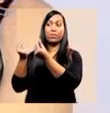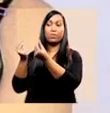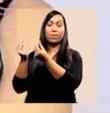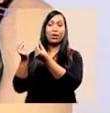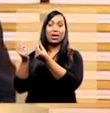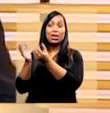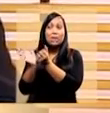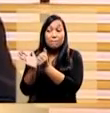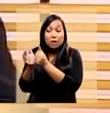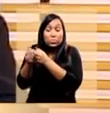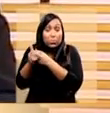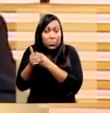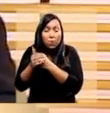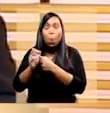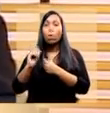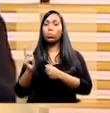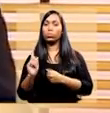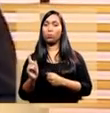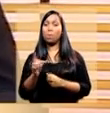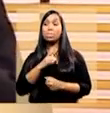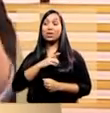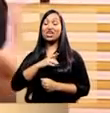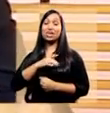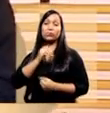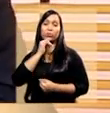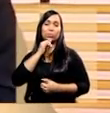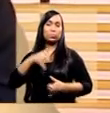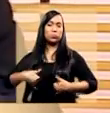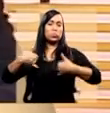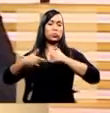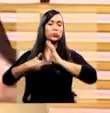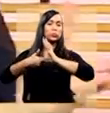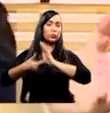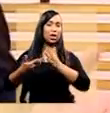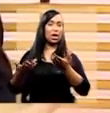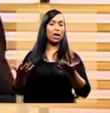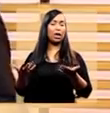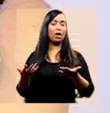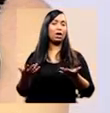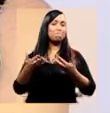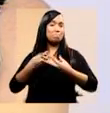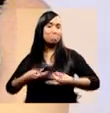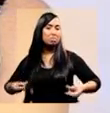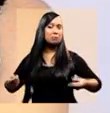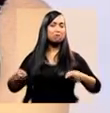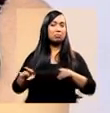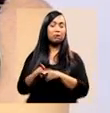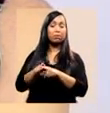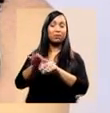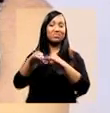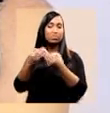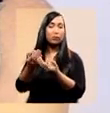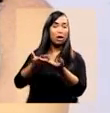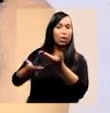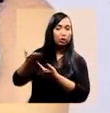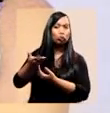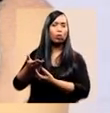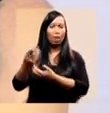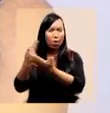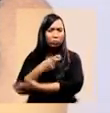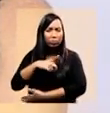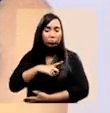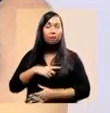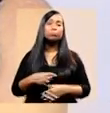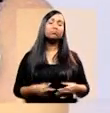ela é mais velada ainda ou não? O medo de perder um status, o medo de perder um relacionamento familiar,